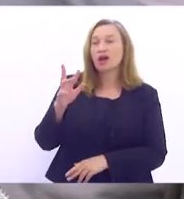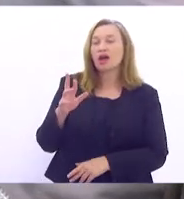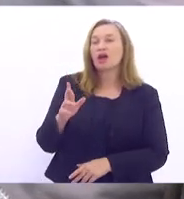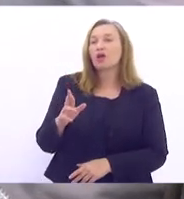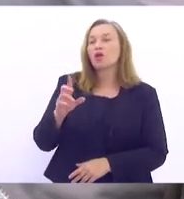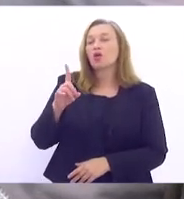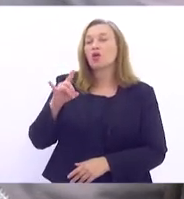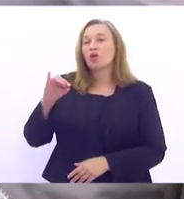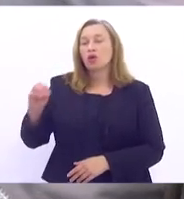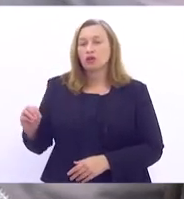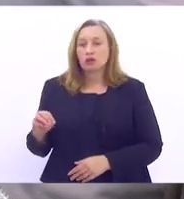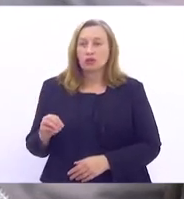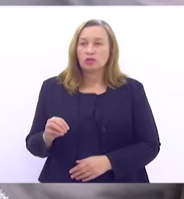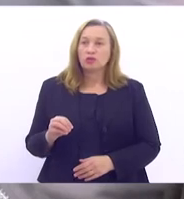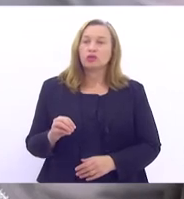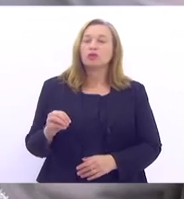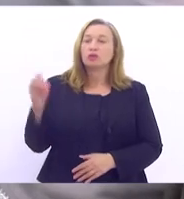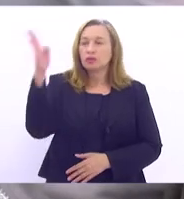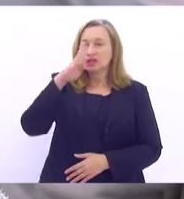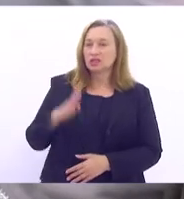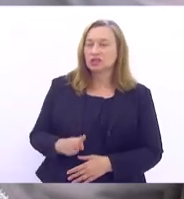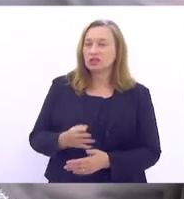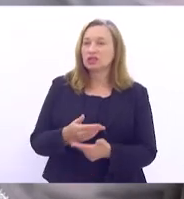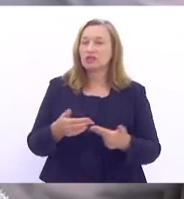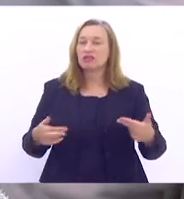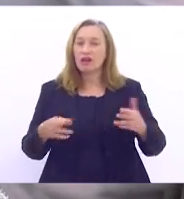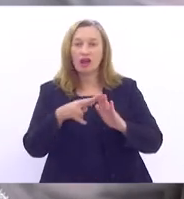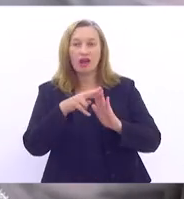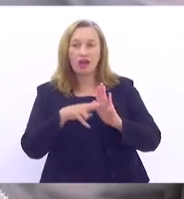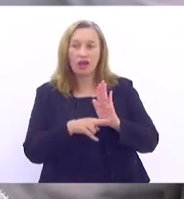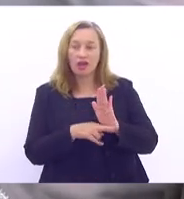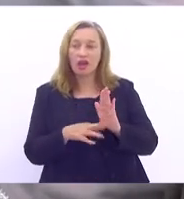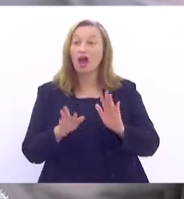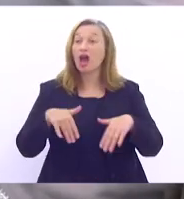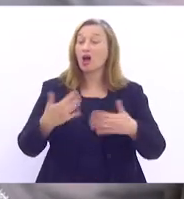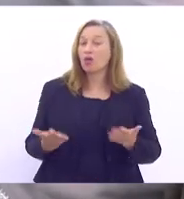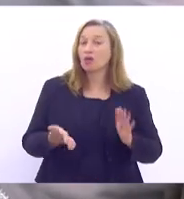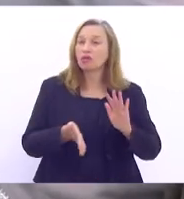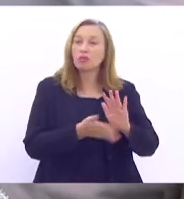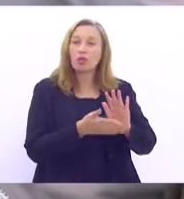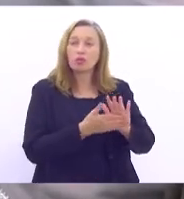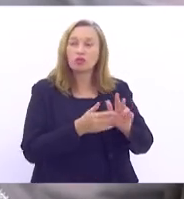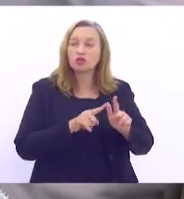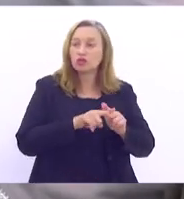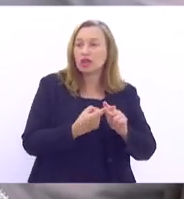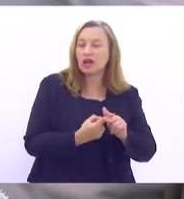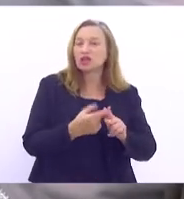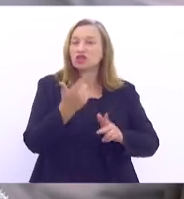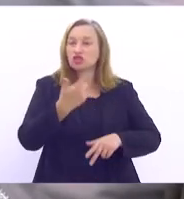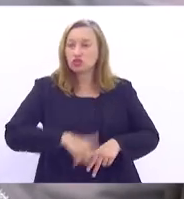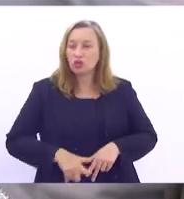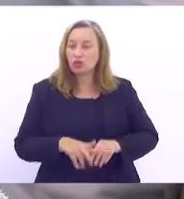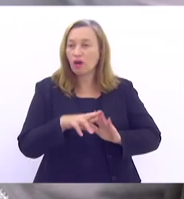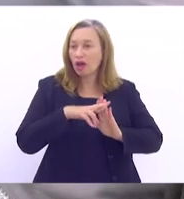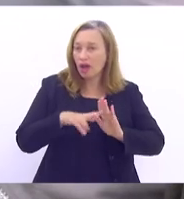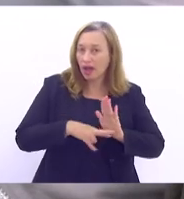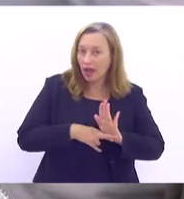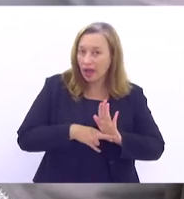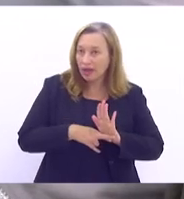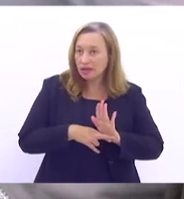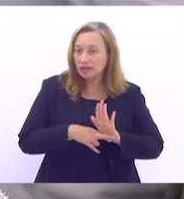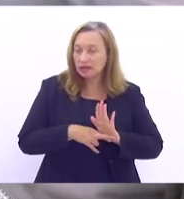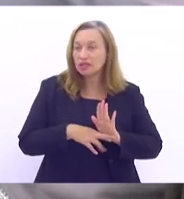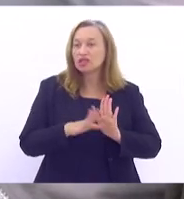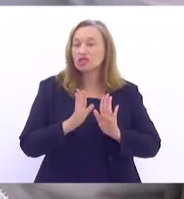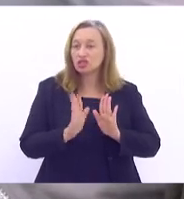tempo. O original está mantido. Acho que a forma está então, quando correta. O legislador propõe alterar novamente o Código, se ele já